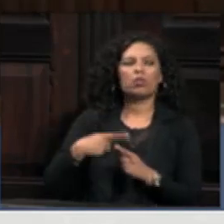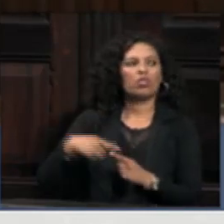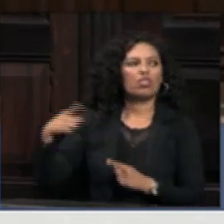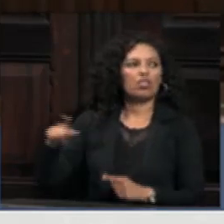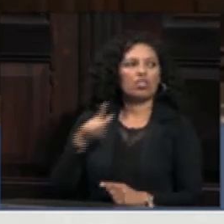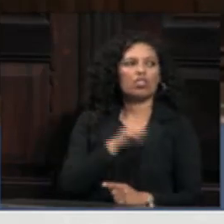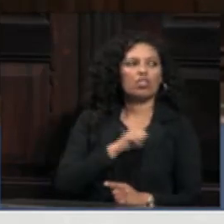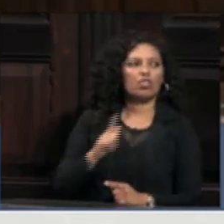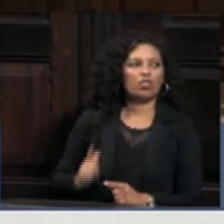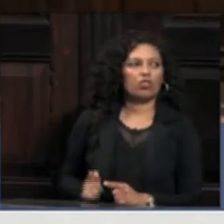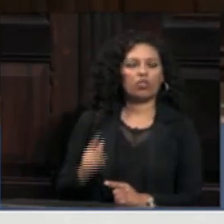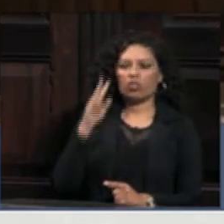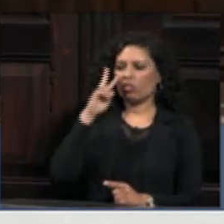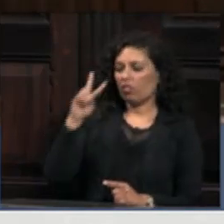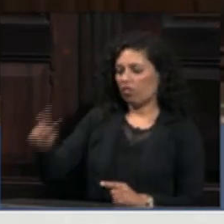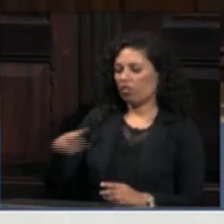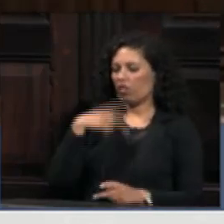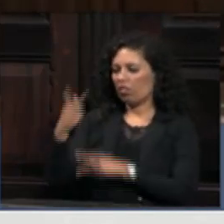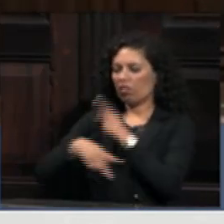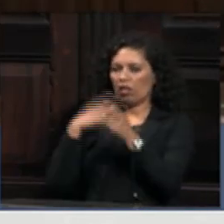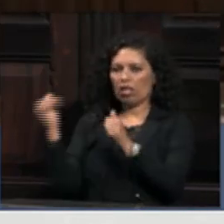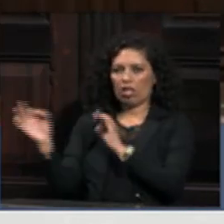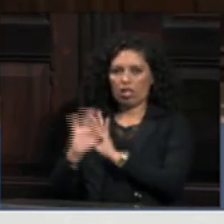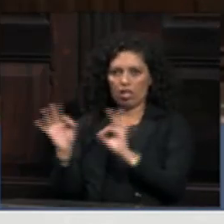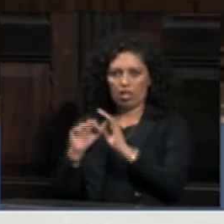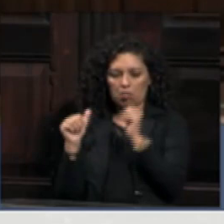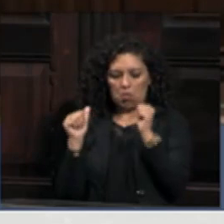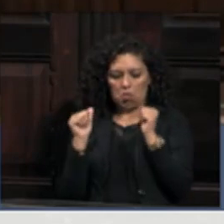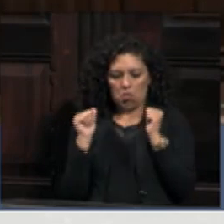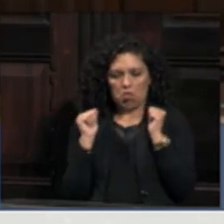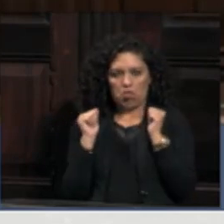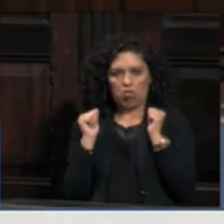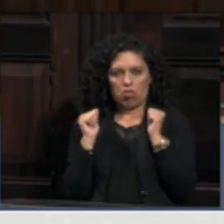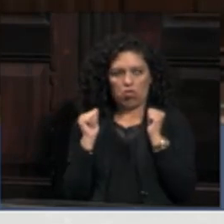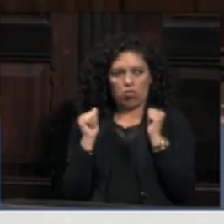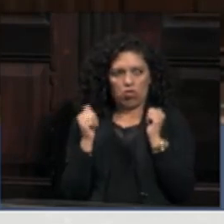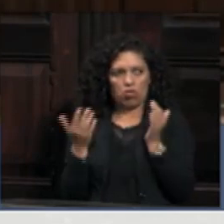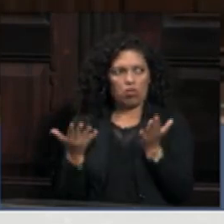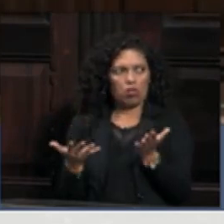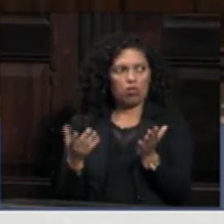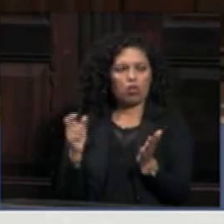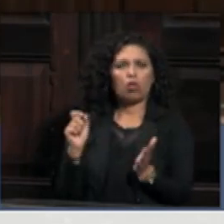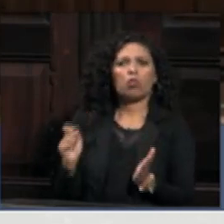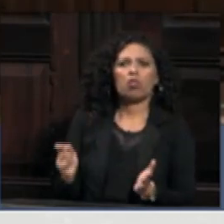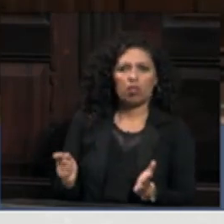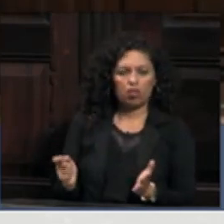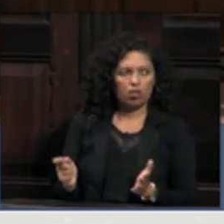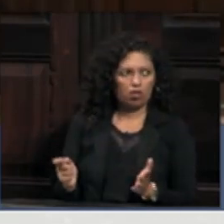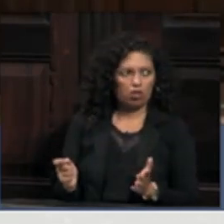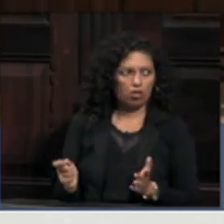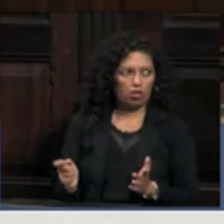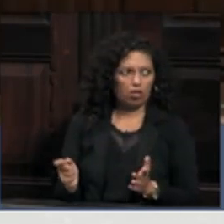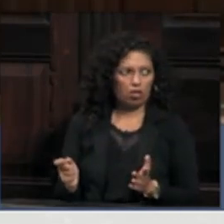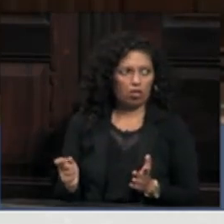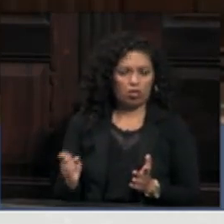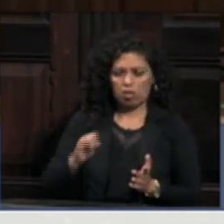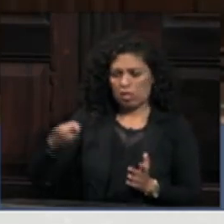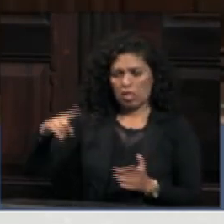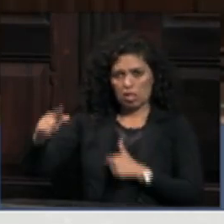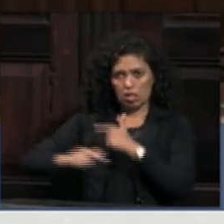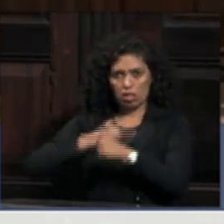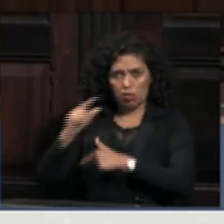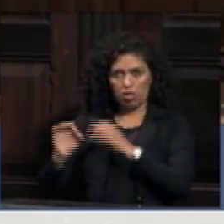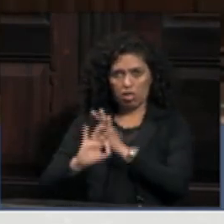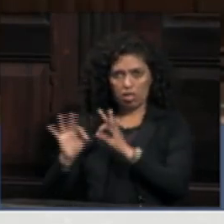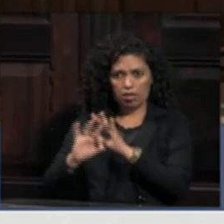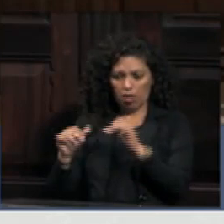que ora se extingue, o que acontecia? Nesse que se extingue e no do Cabral,